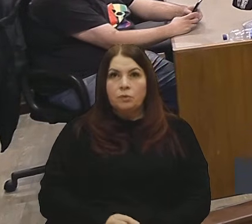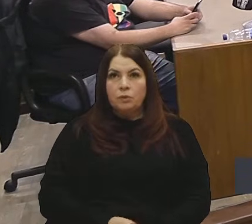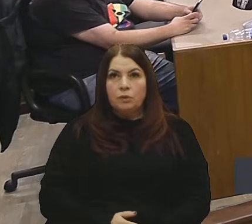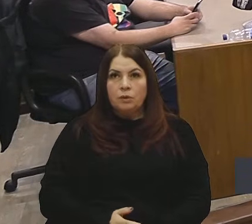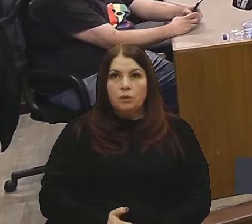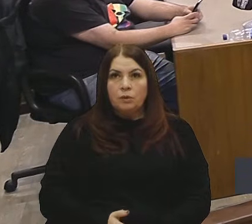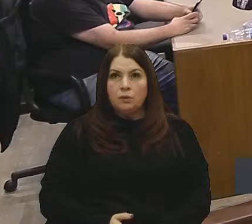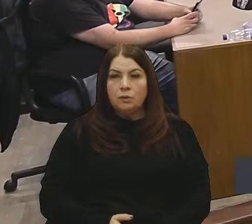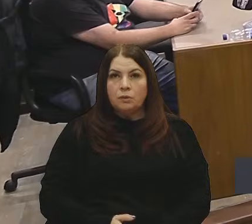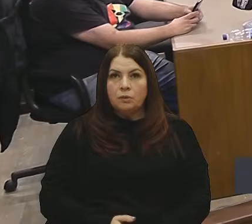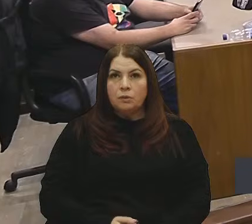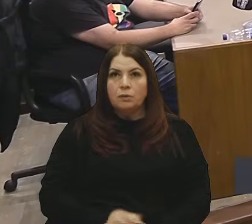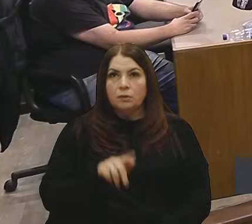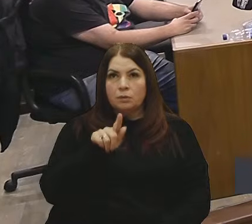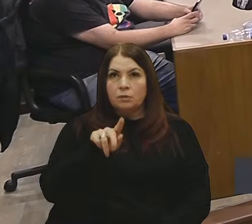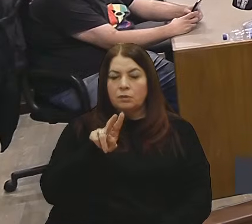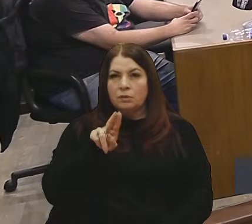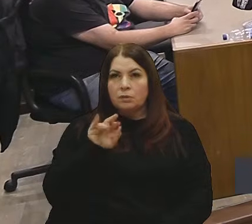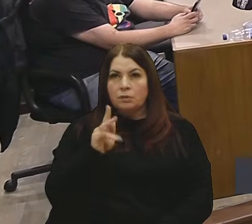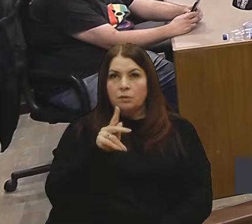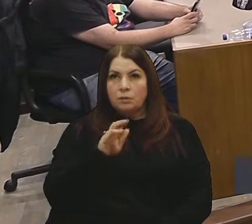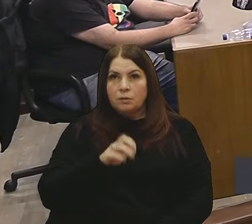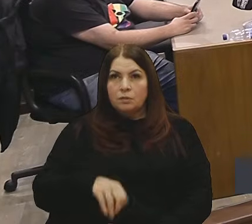E, posteriormente, Guilherme.